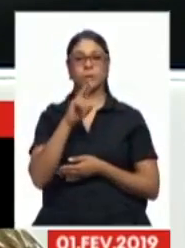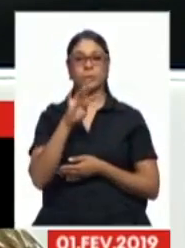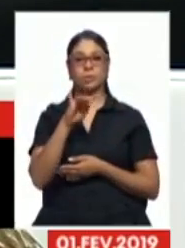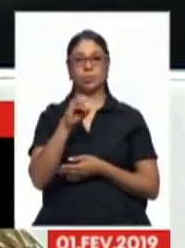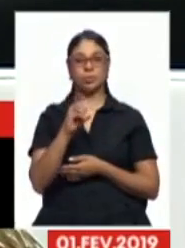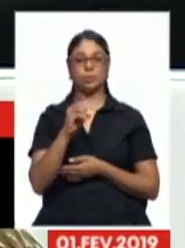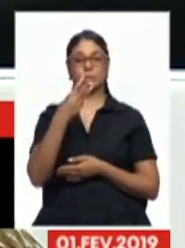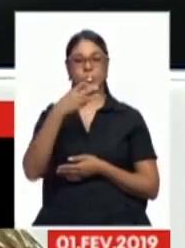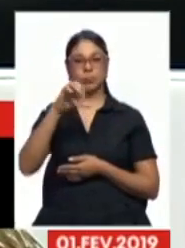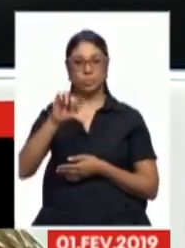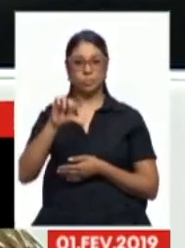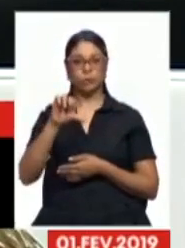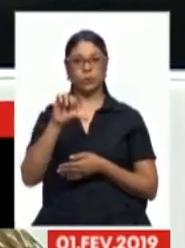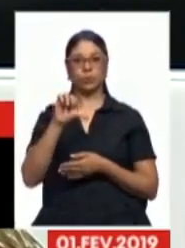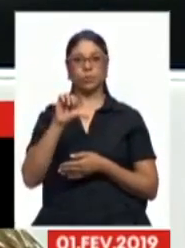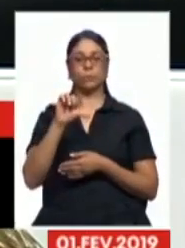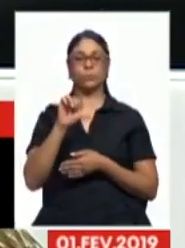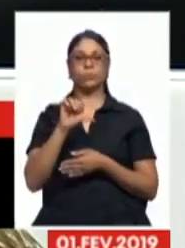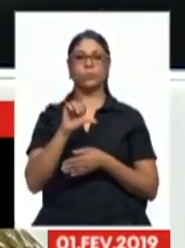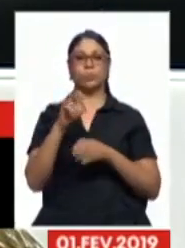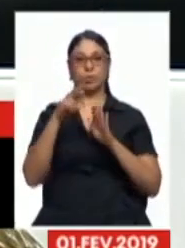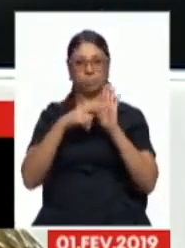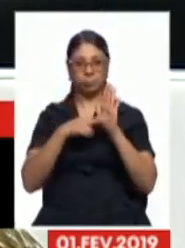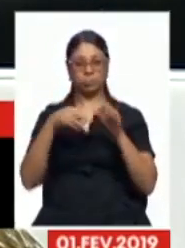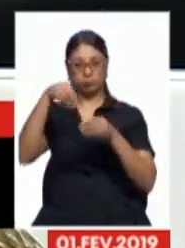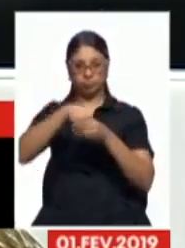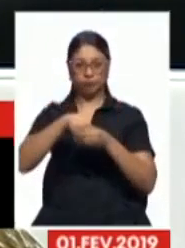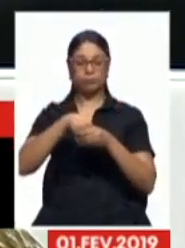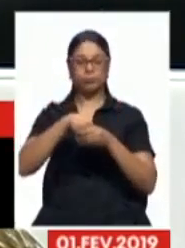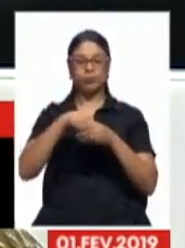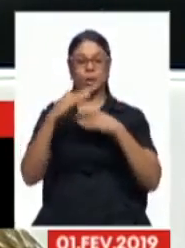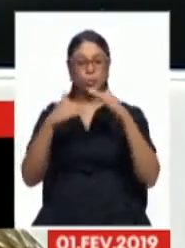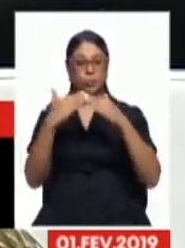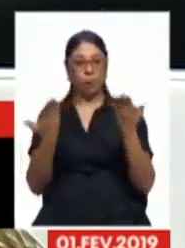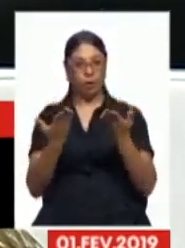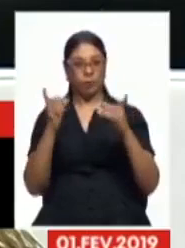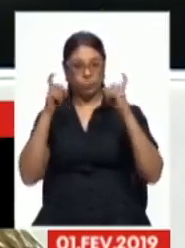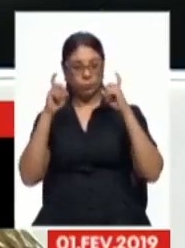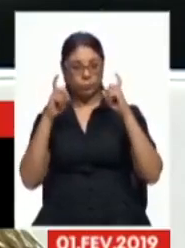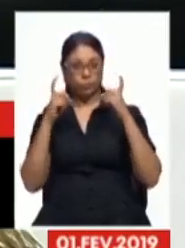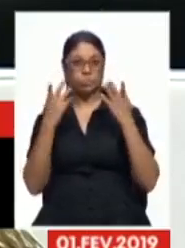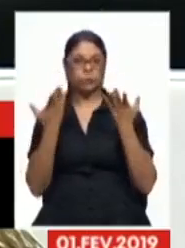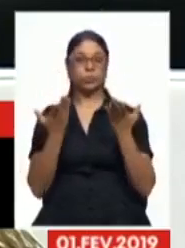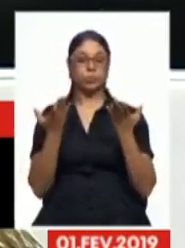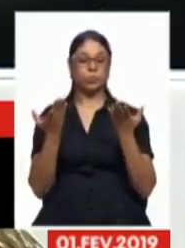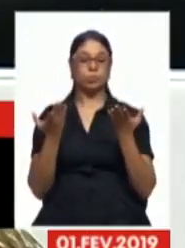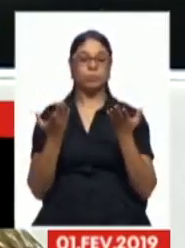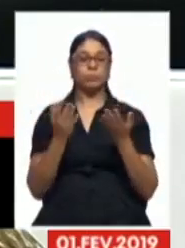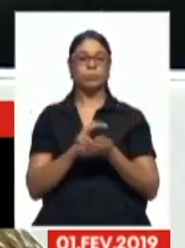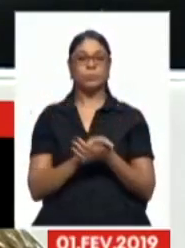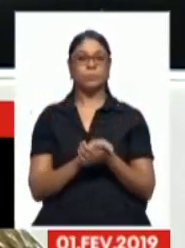do Regimento Interno, o desenvolvimento desta reunião preparatória